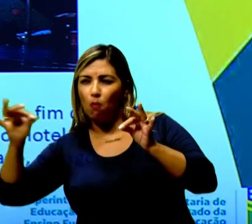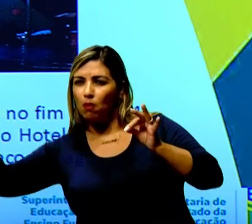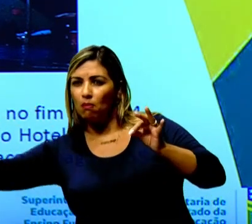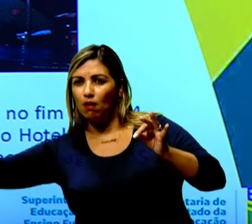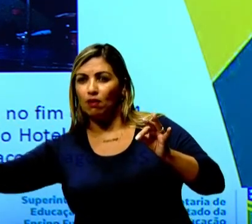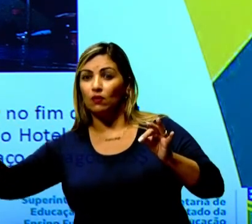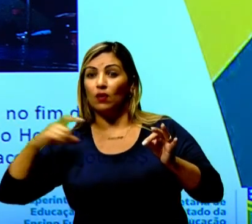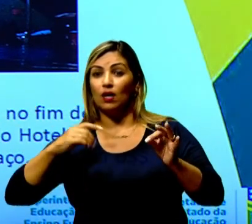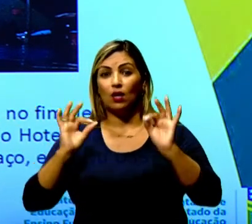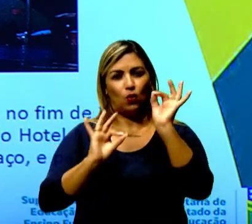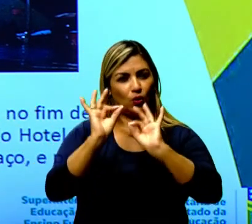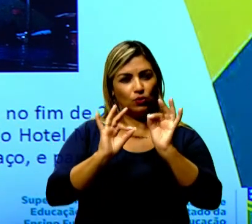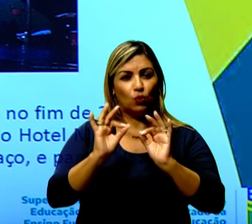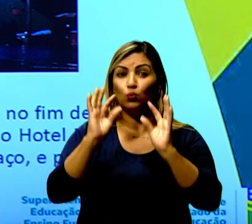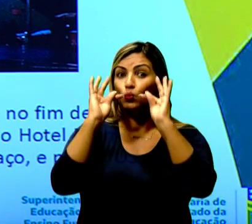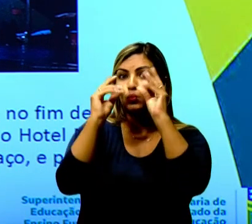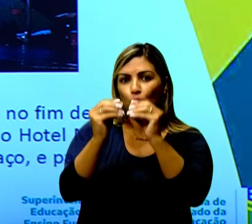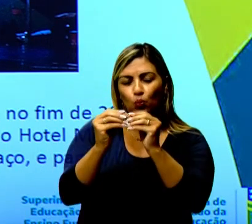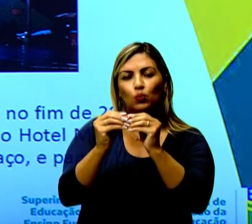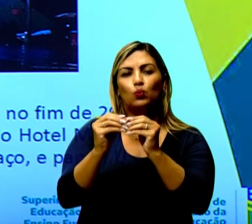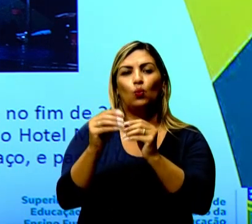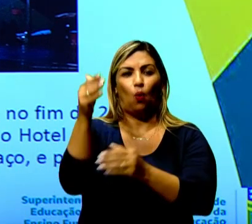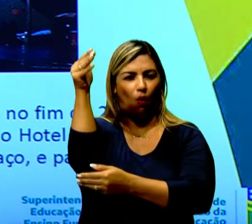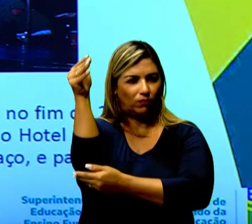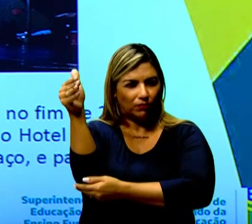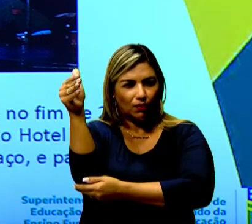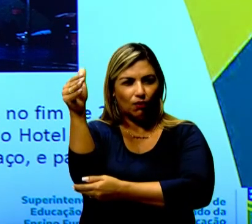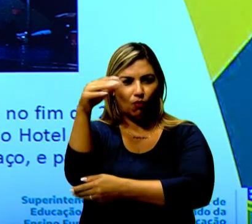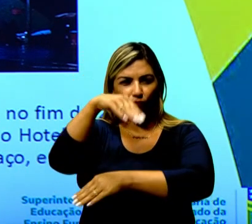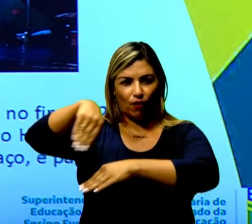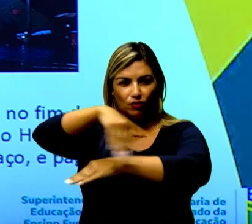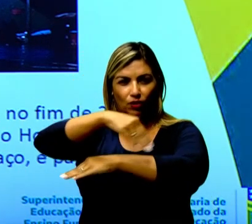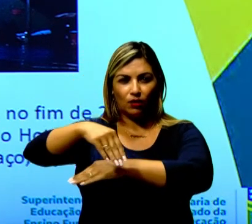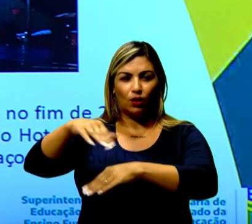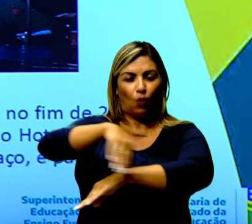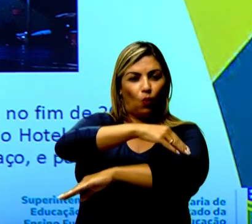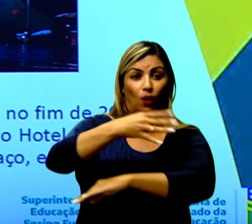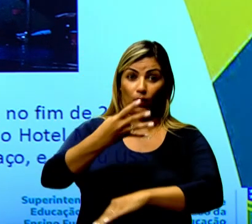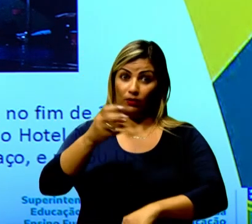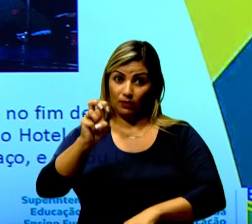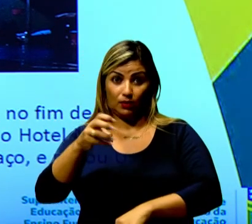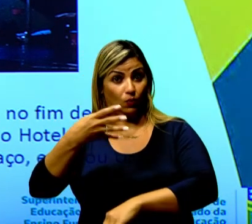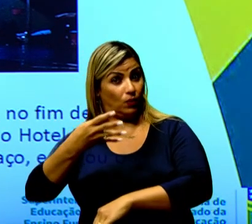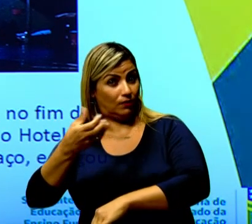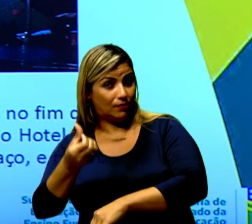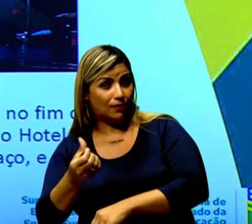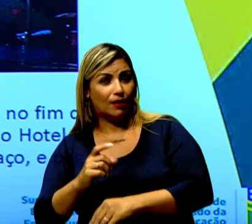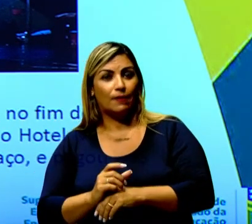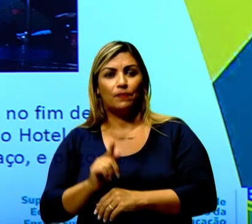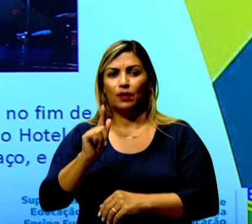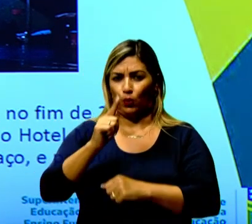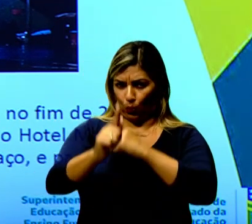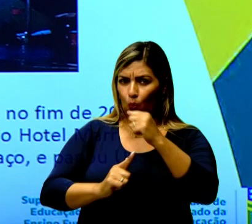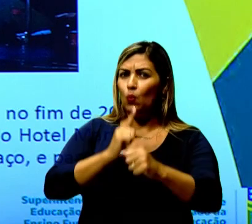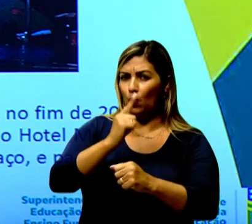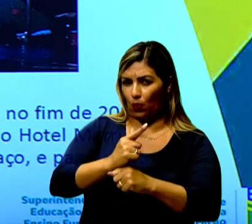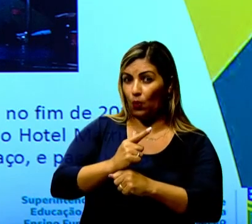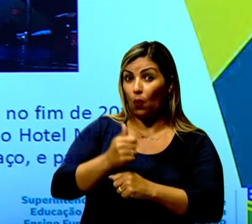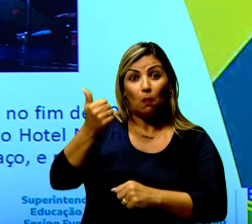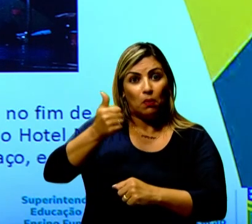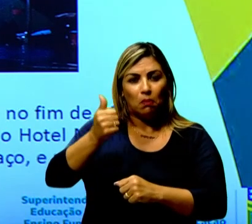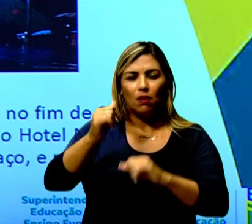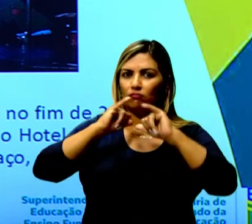ocupou toda a fachada do hotel marriott marquis entre as duas 45 e 46 a google foi o